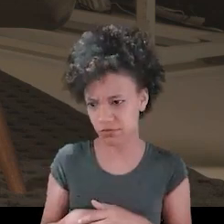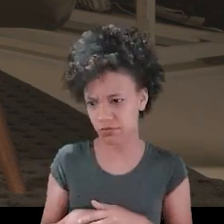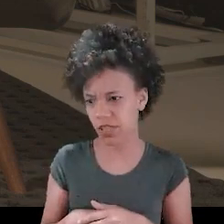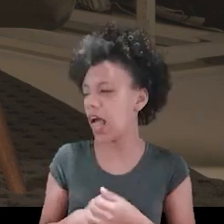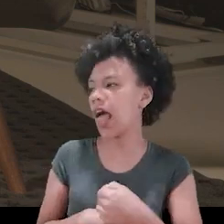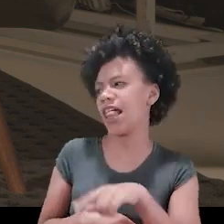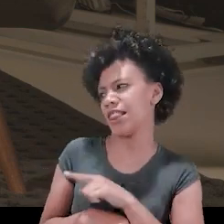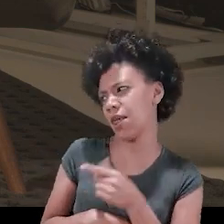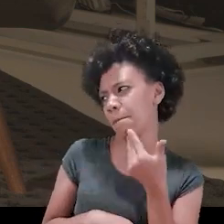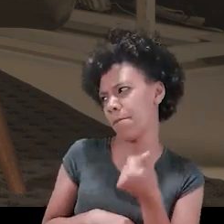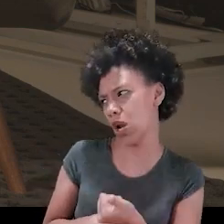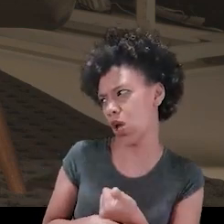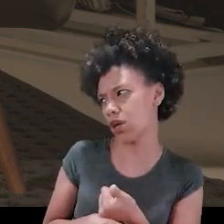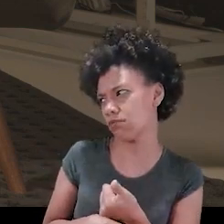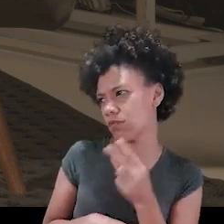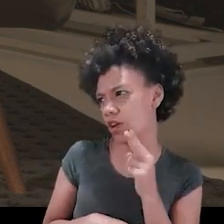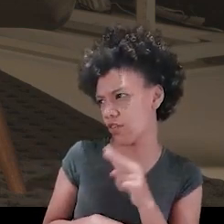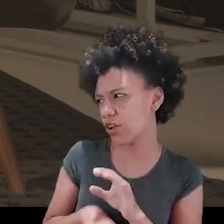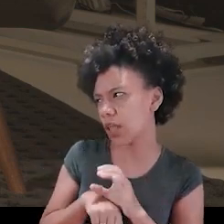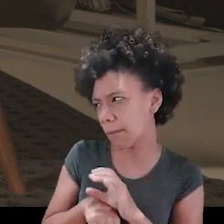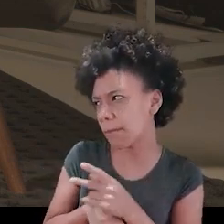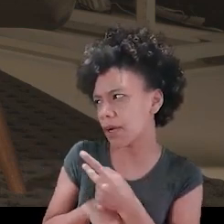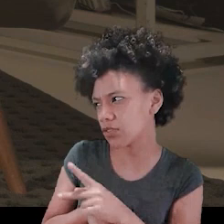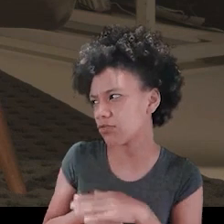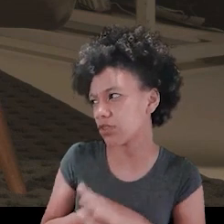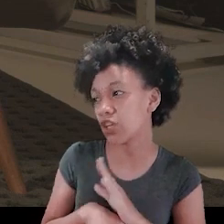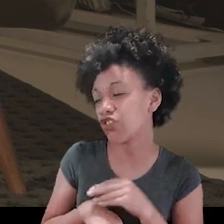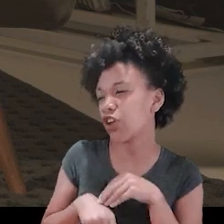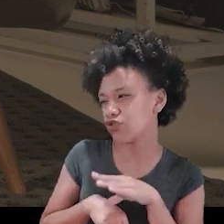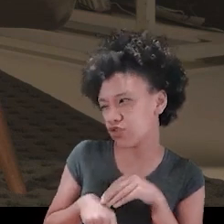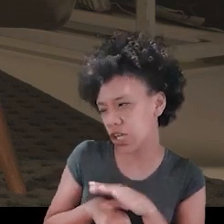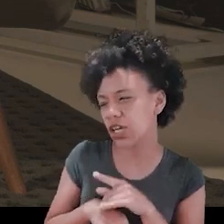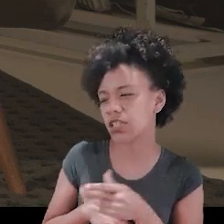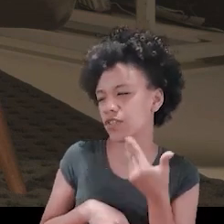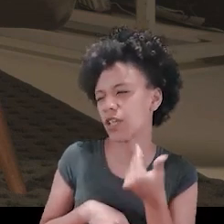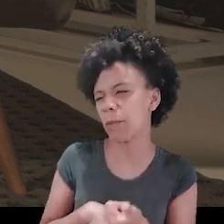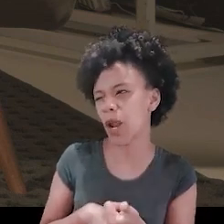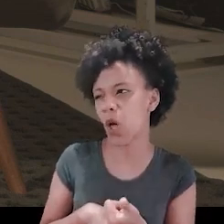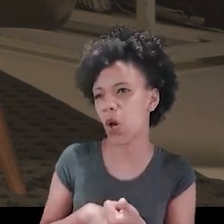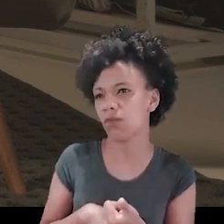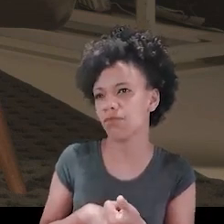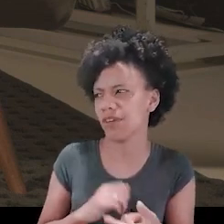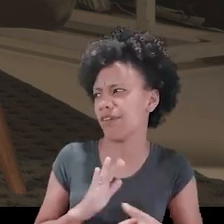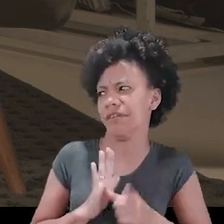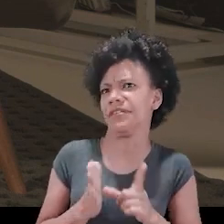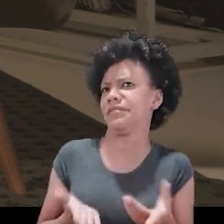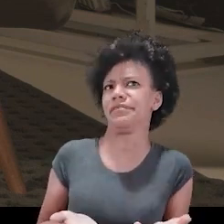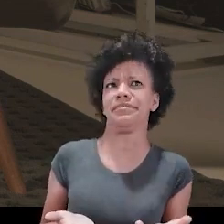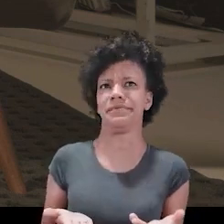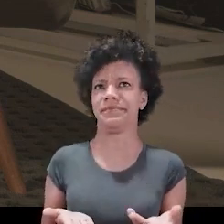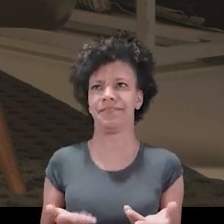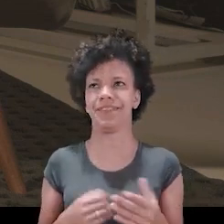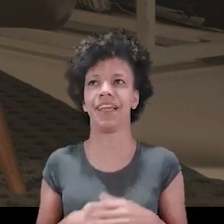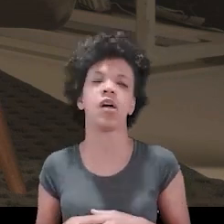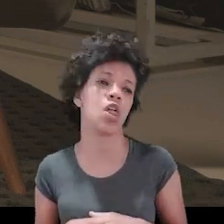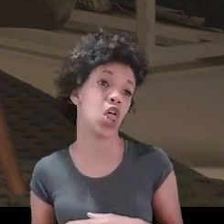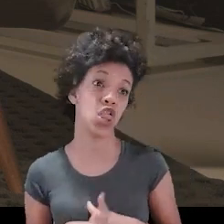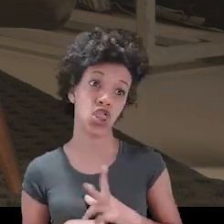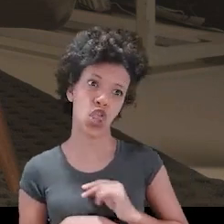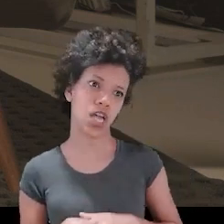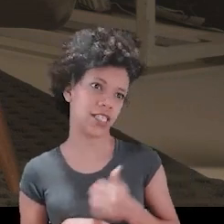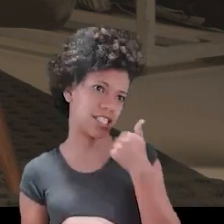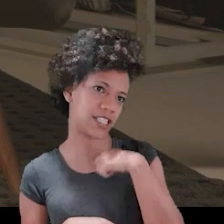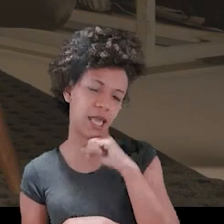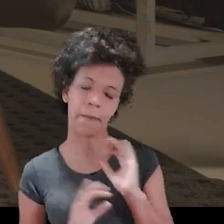não você melhorou muito eu vendo a parte do curso dela eu já te dei várias dicas que você melhorou muito aí você fazer coisa